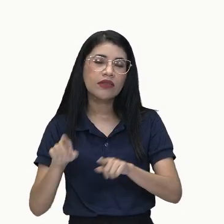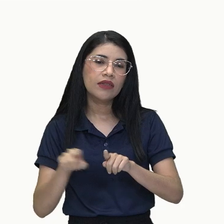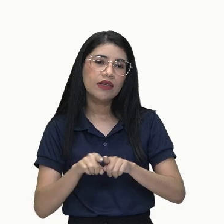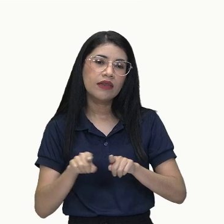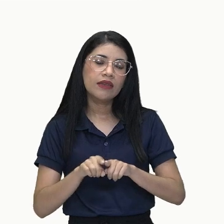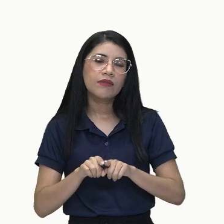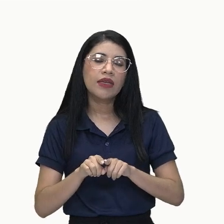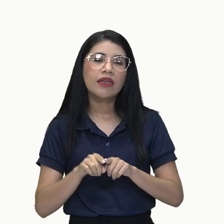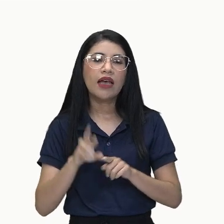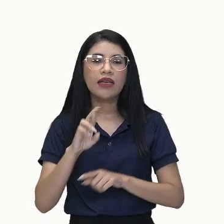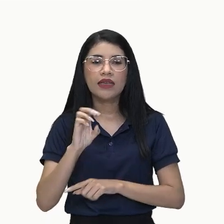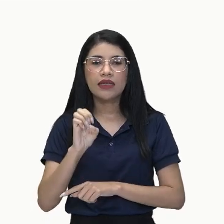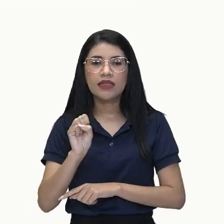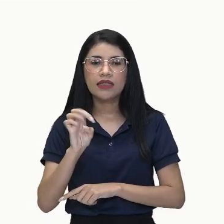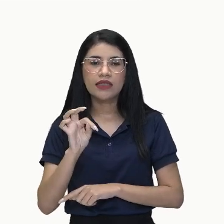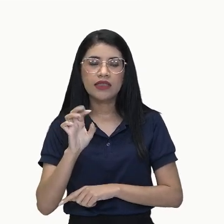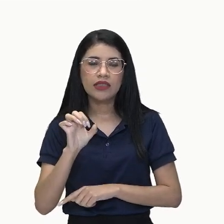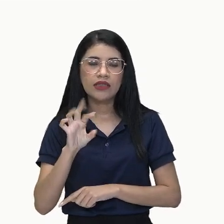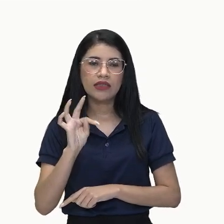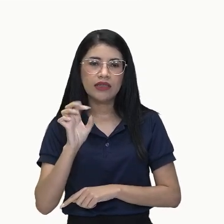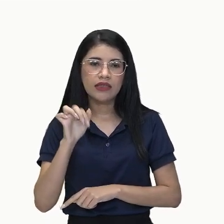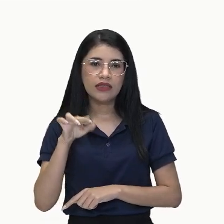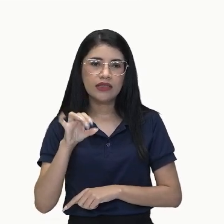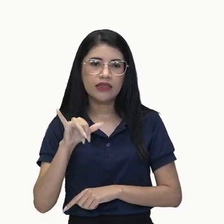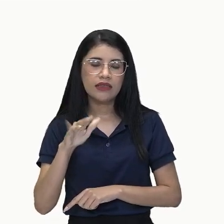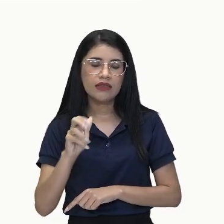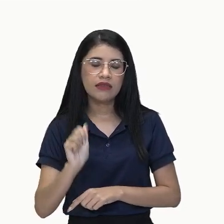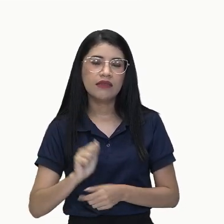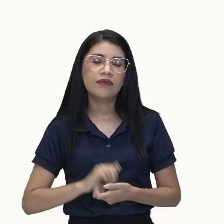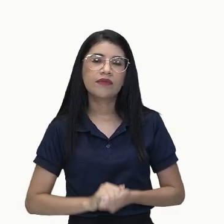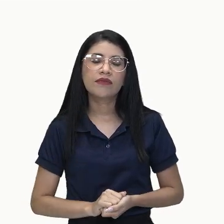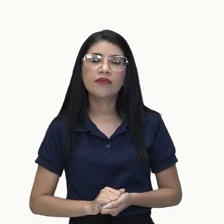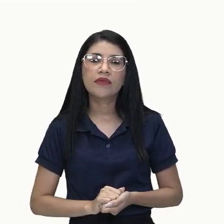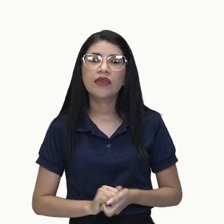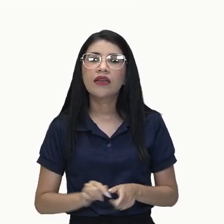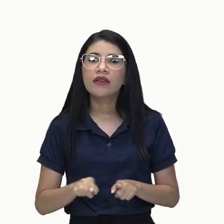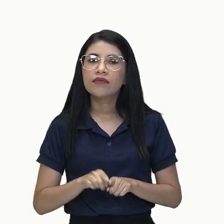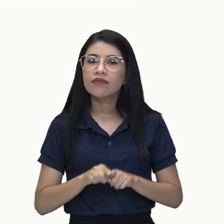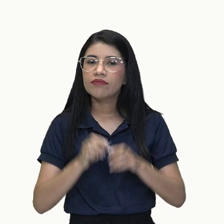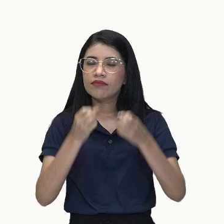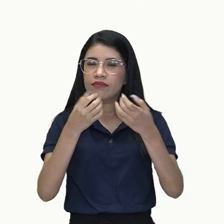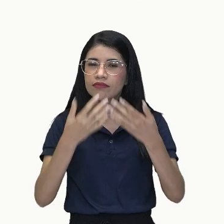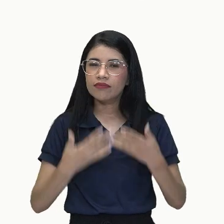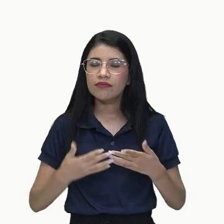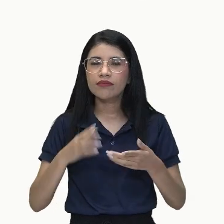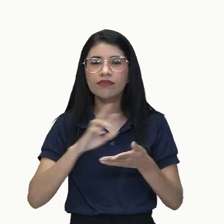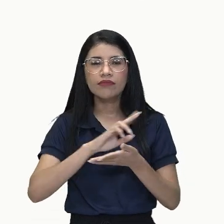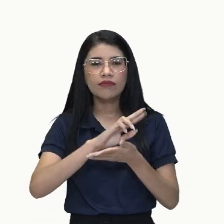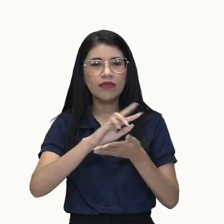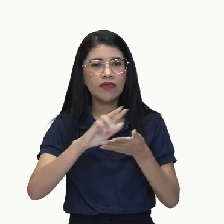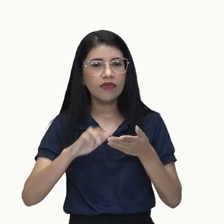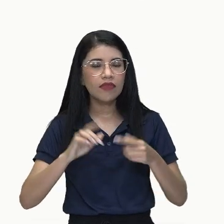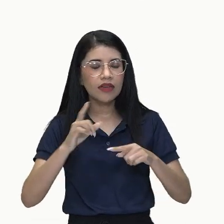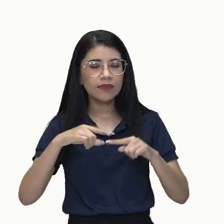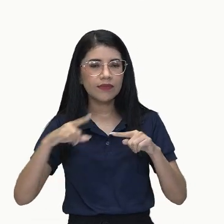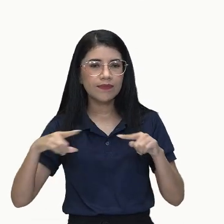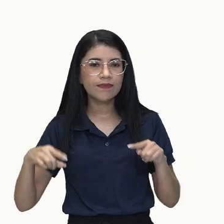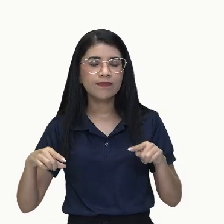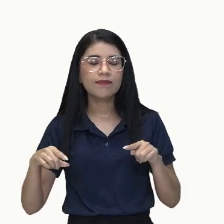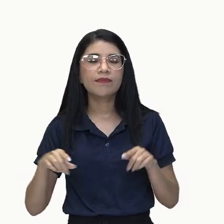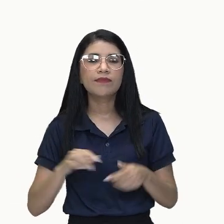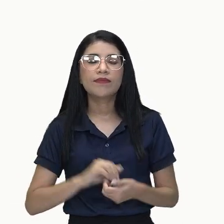a resistência. E agora, tanto se falou em dispositivos, nós temos